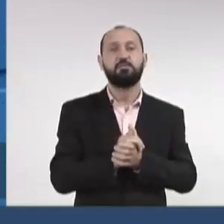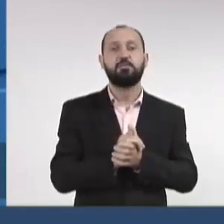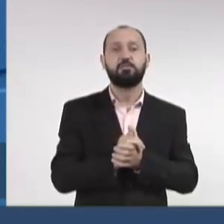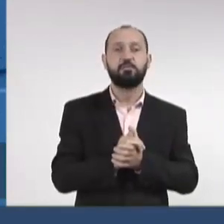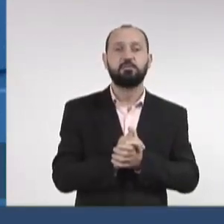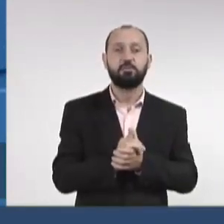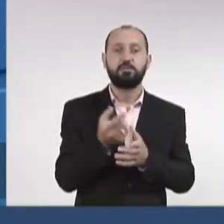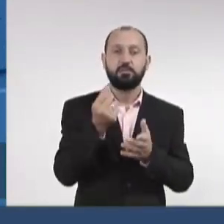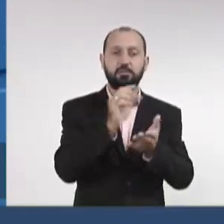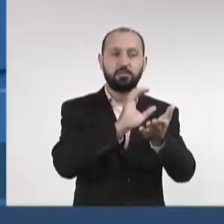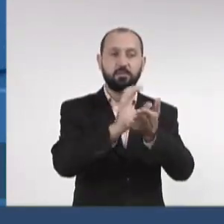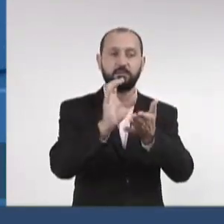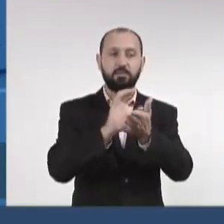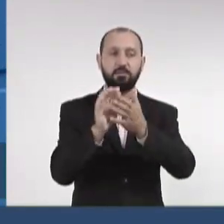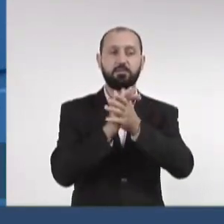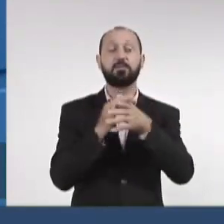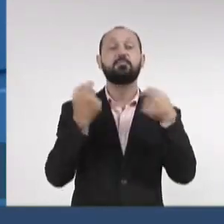incitar pessoas,